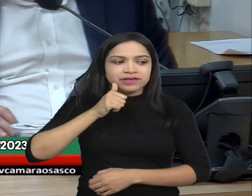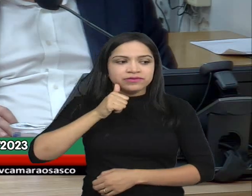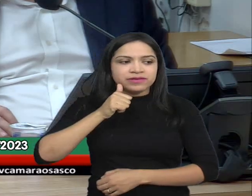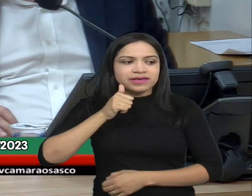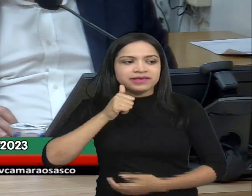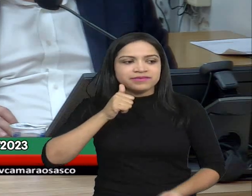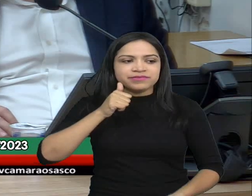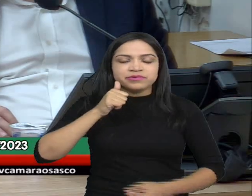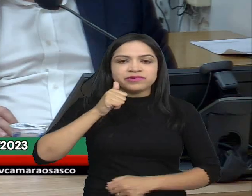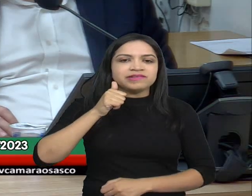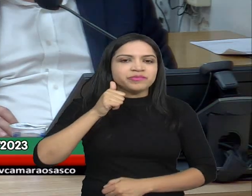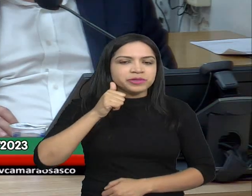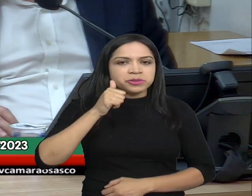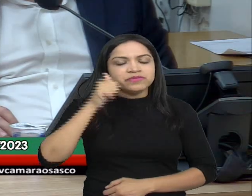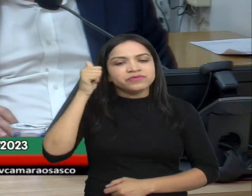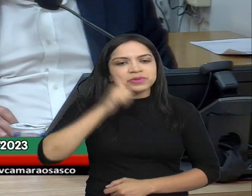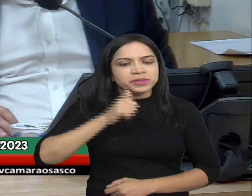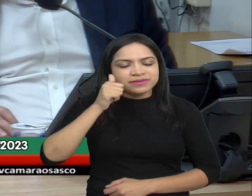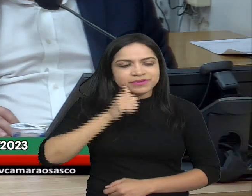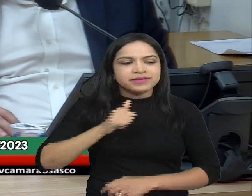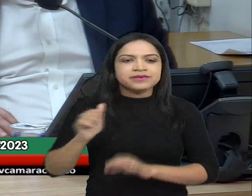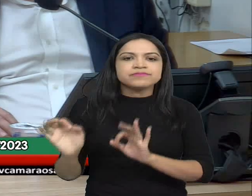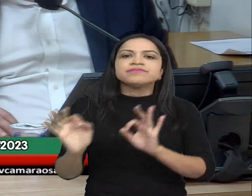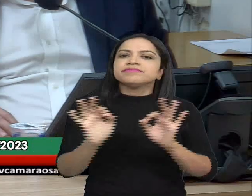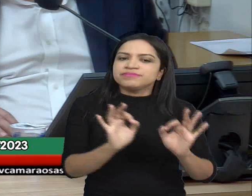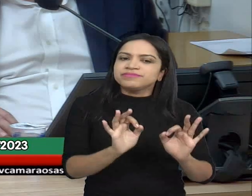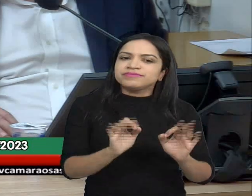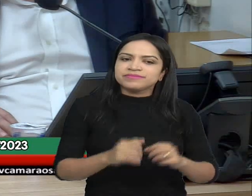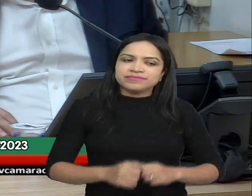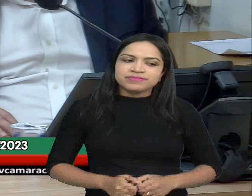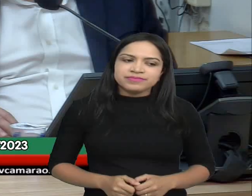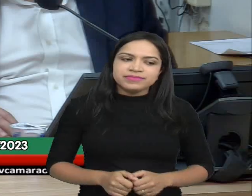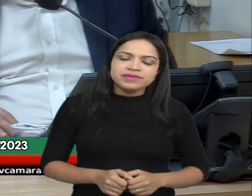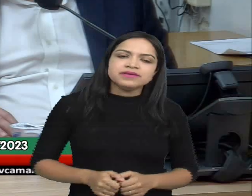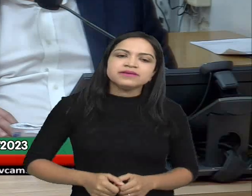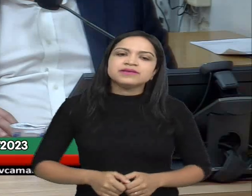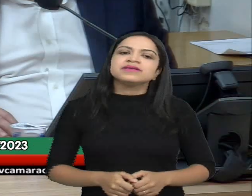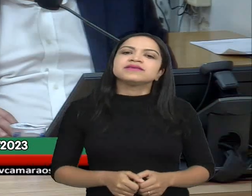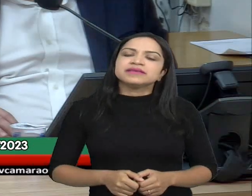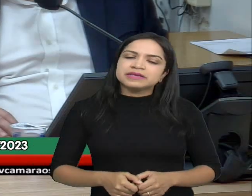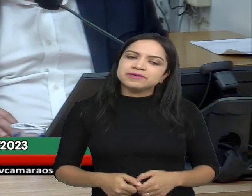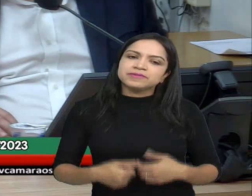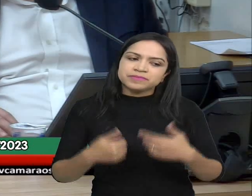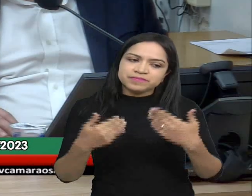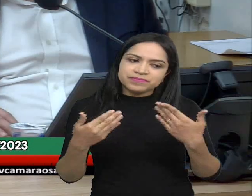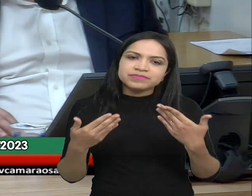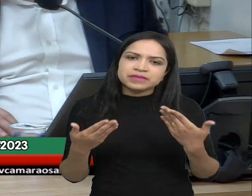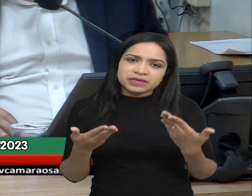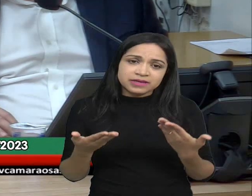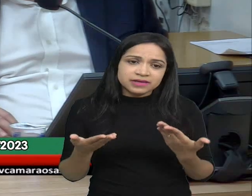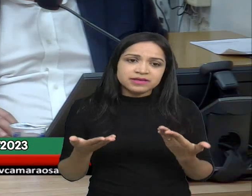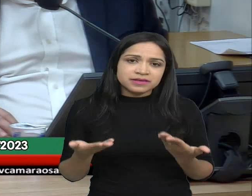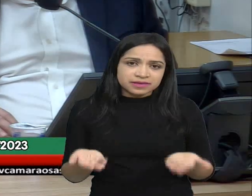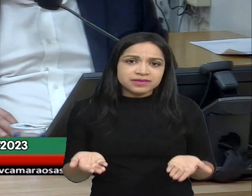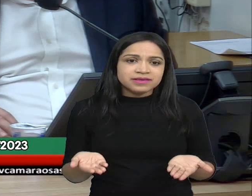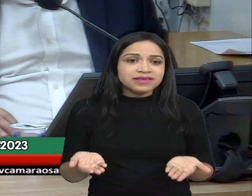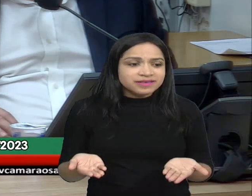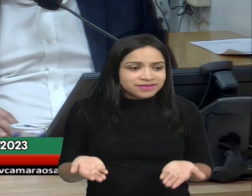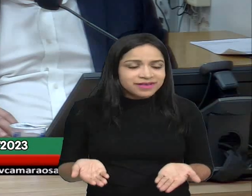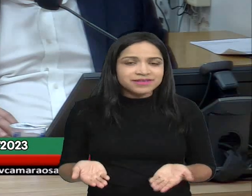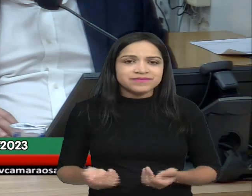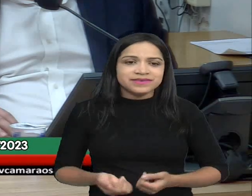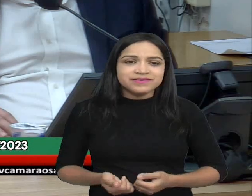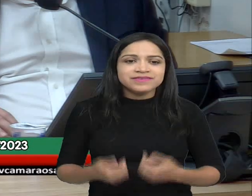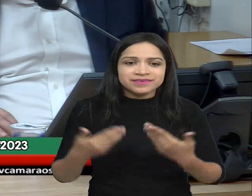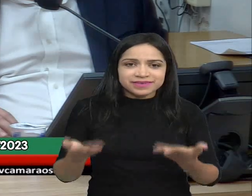né? E meu marido costuma falar, pô, Osasco todo sabe que você está na menopausa. Porque é um calor que a gente sente, um